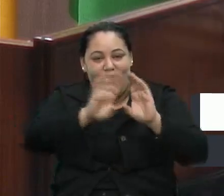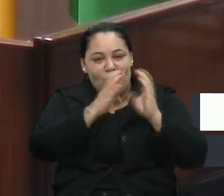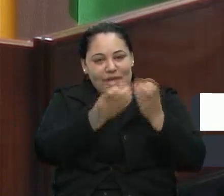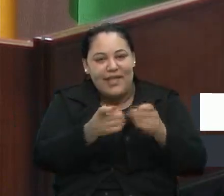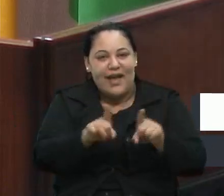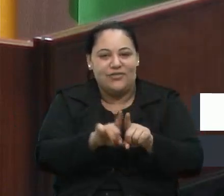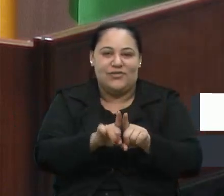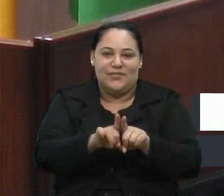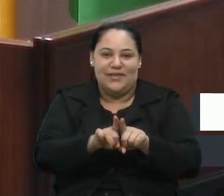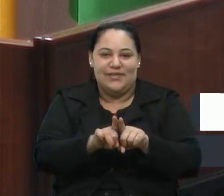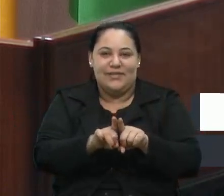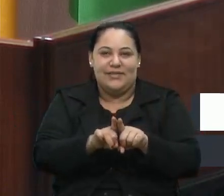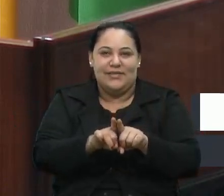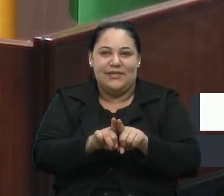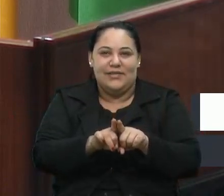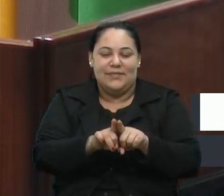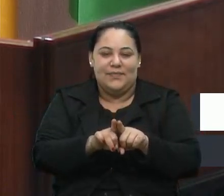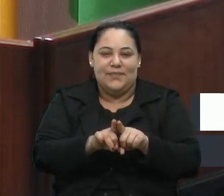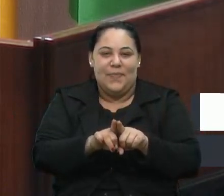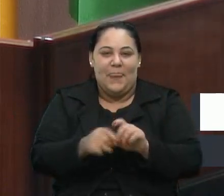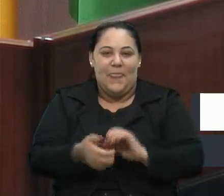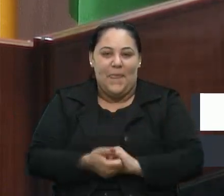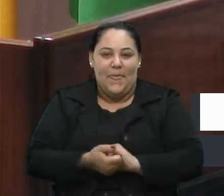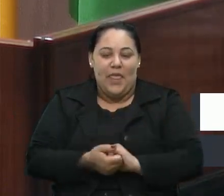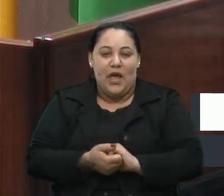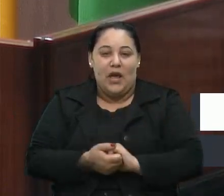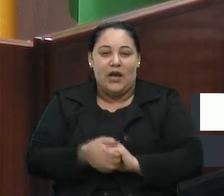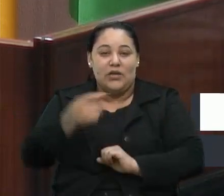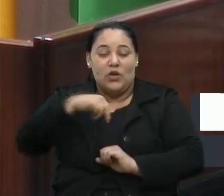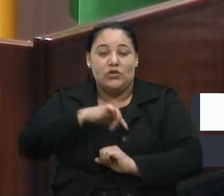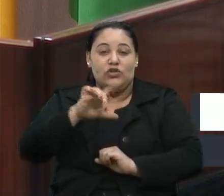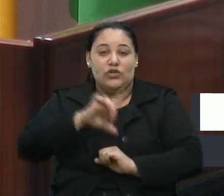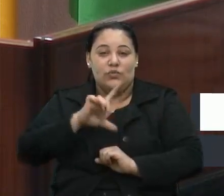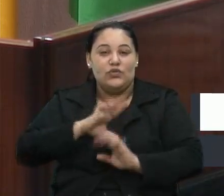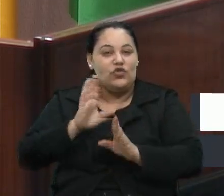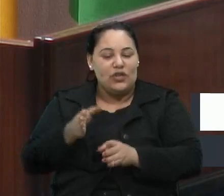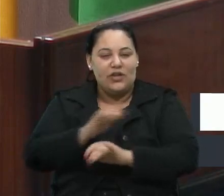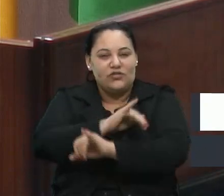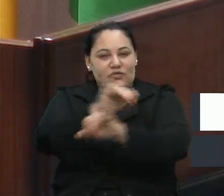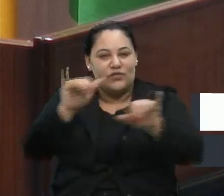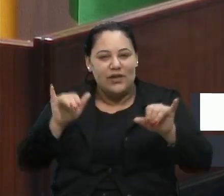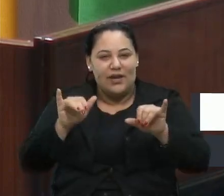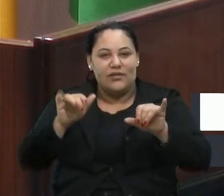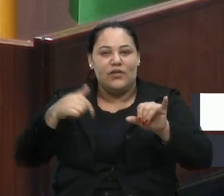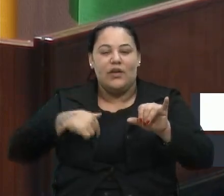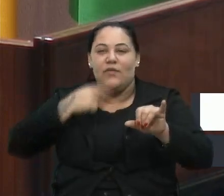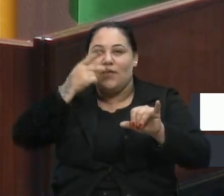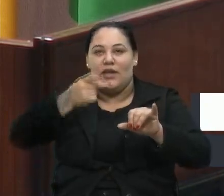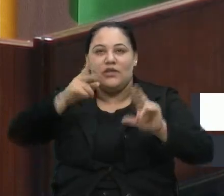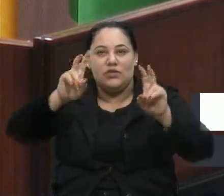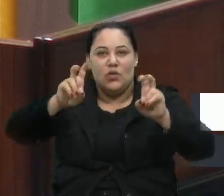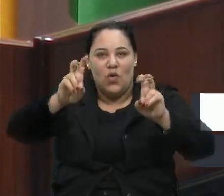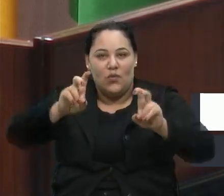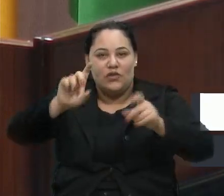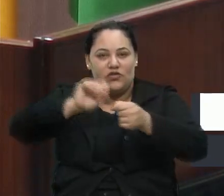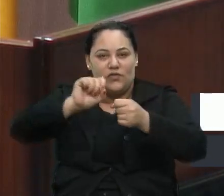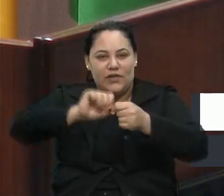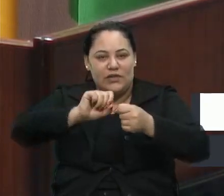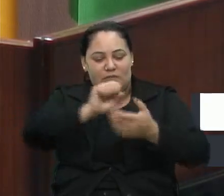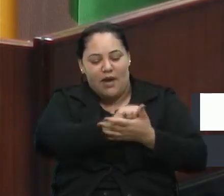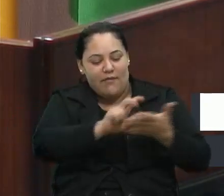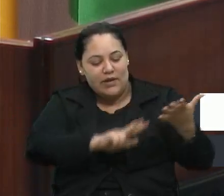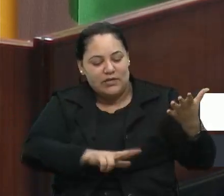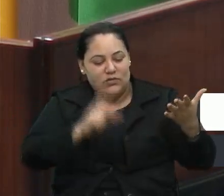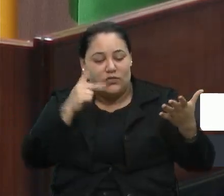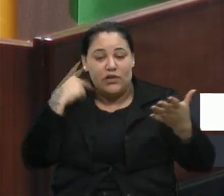escolares e que trazem aqui para casa a gente tinha já anunciado né eu falei sobre isso quando fizemos uma avaliação do vereador por